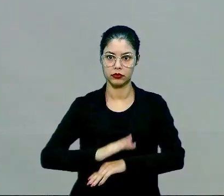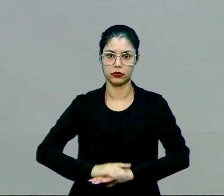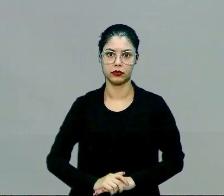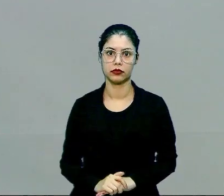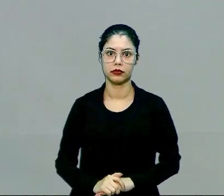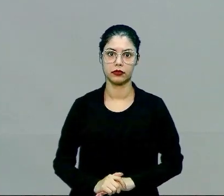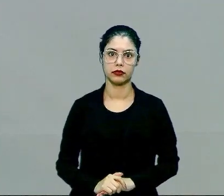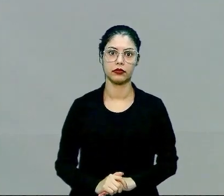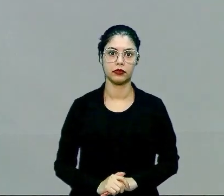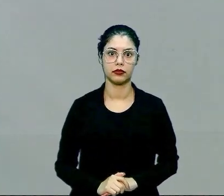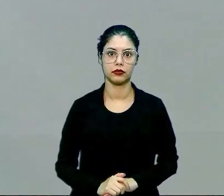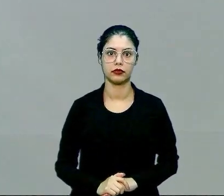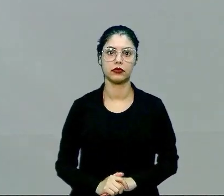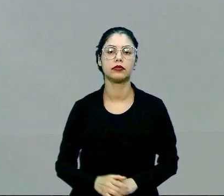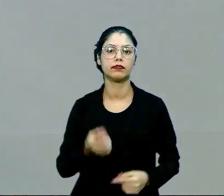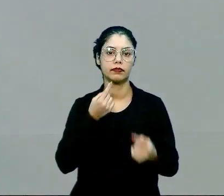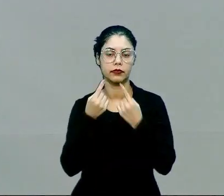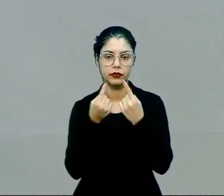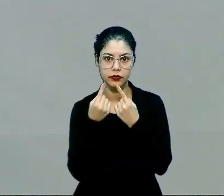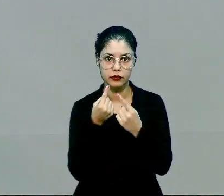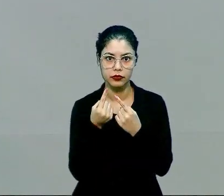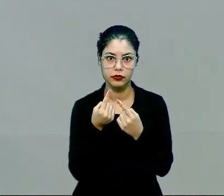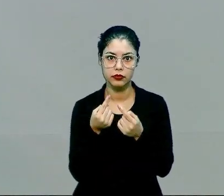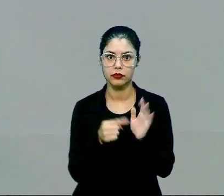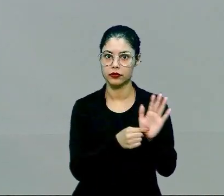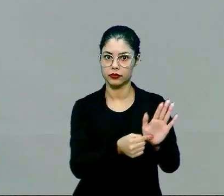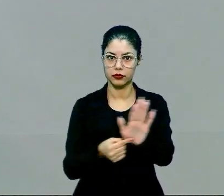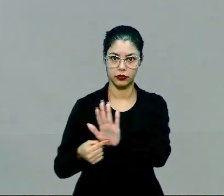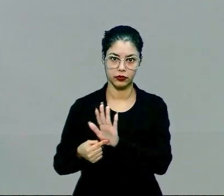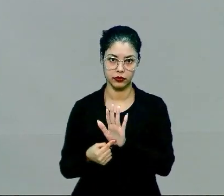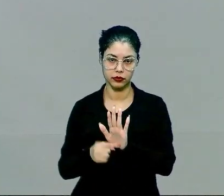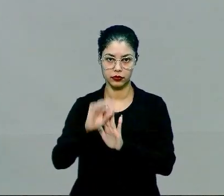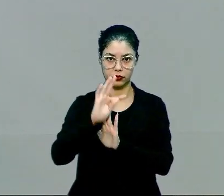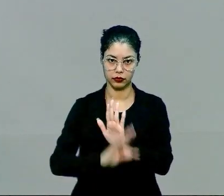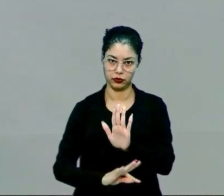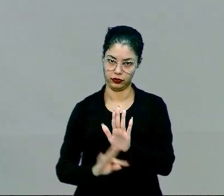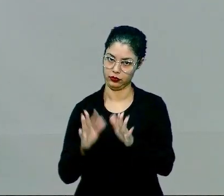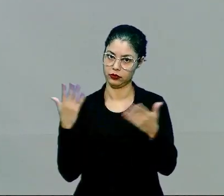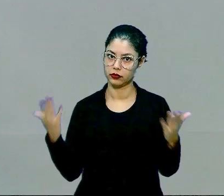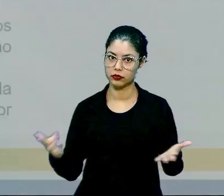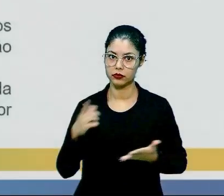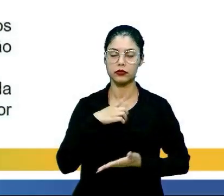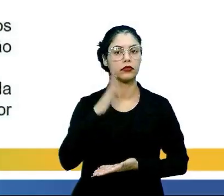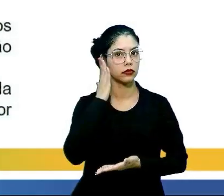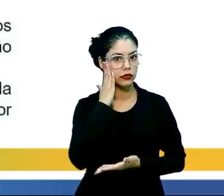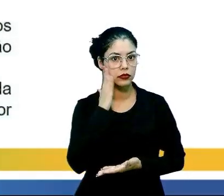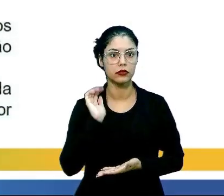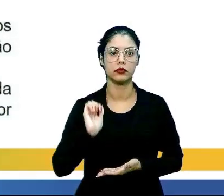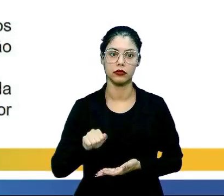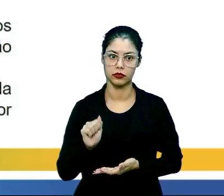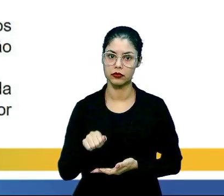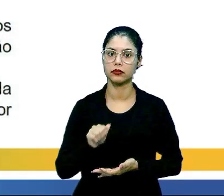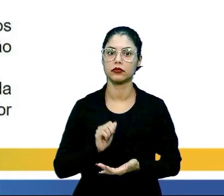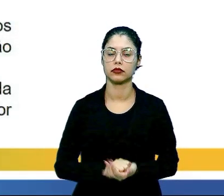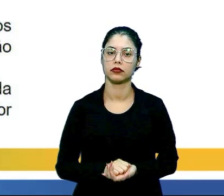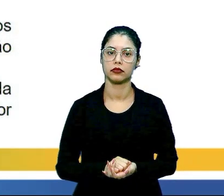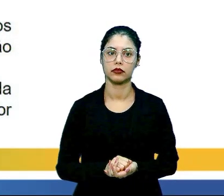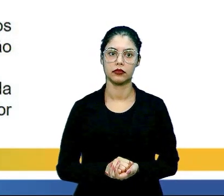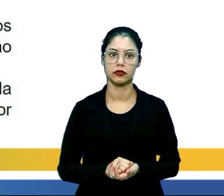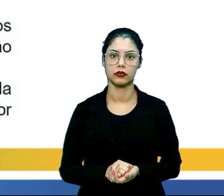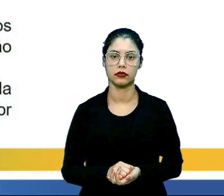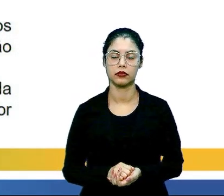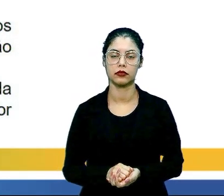dos brasileiros. Essa discussão ela não foi apresentada no texto, então a gente compreende sim